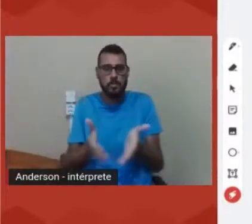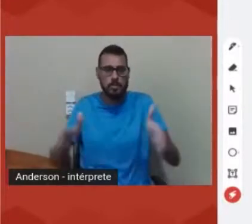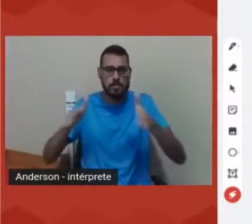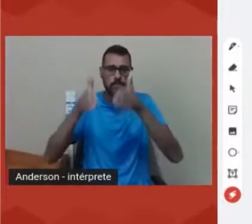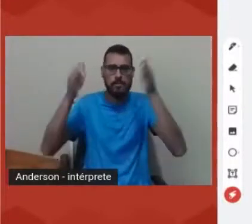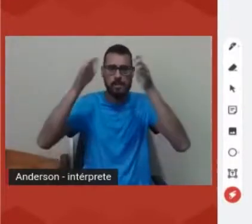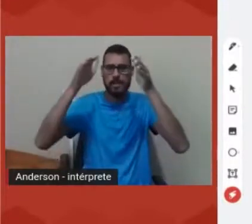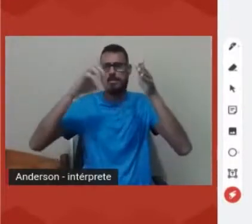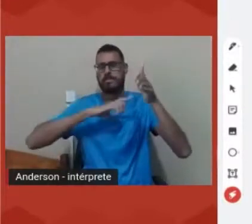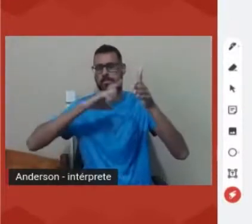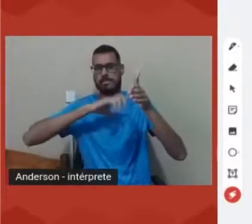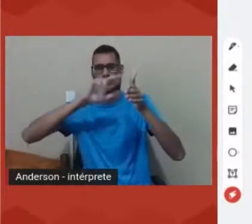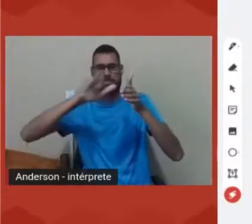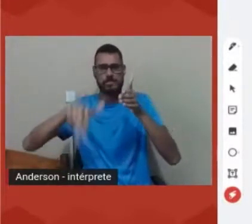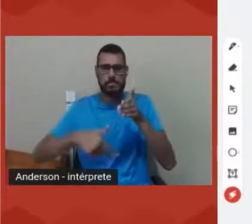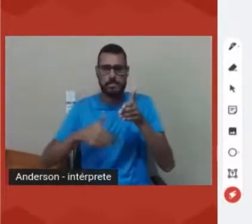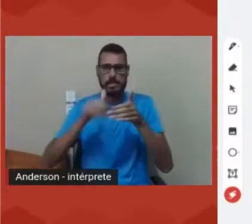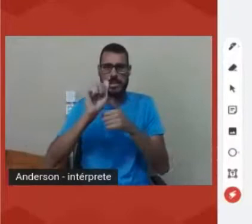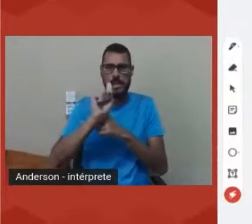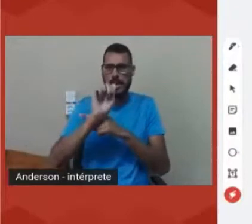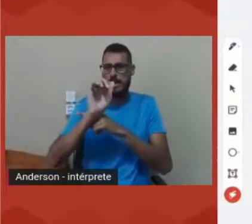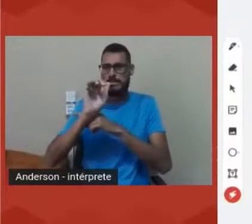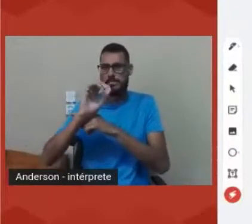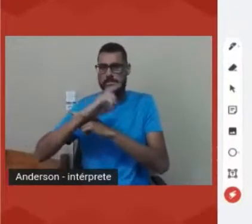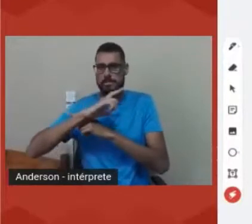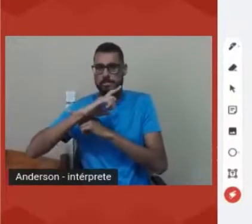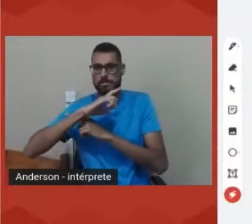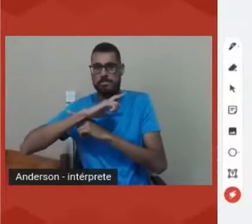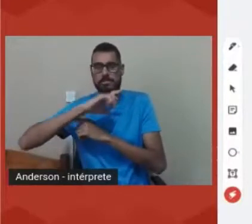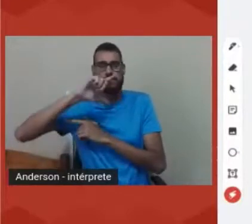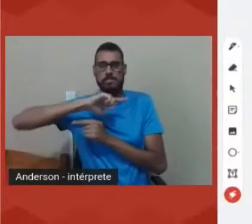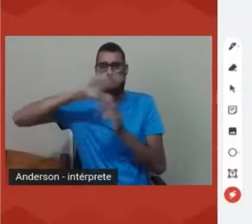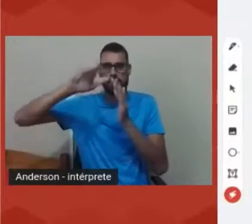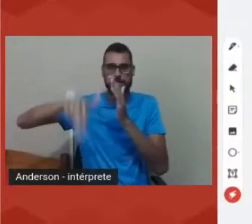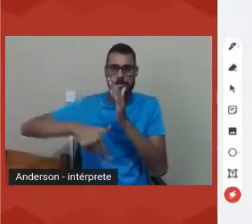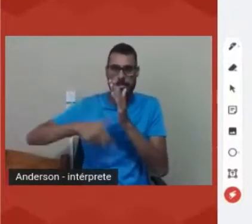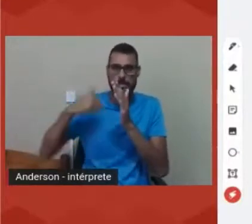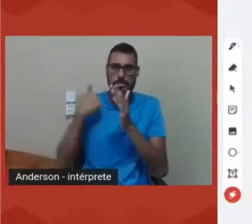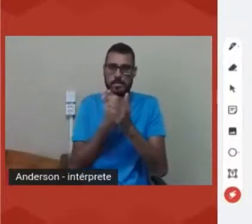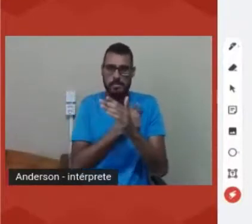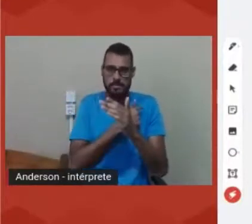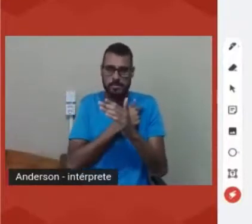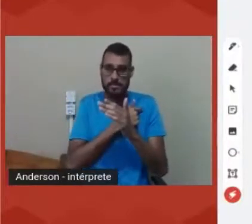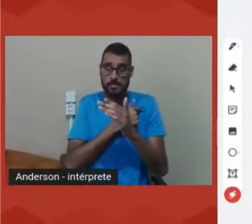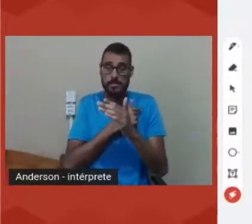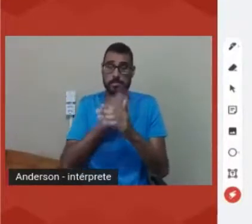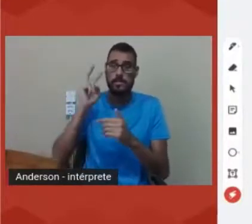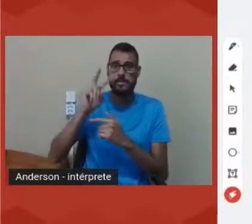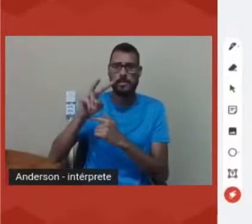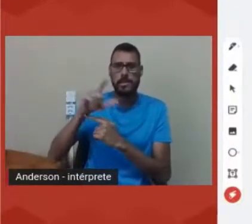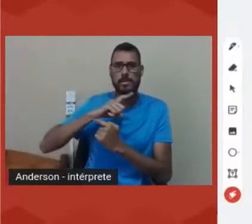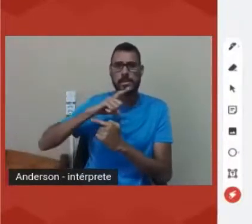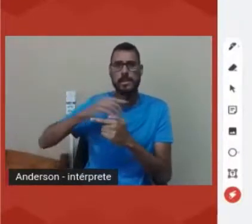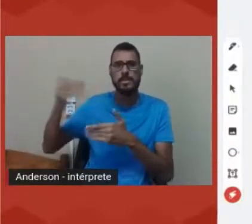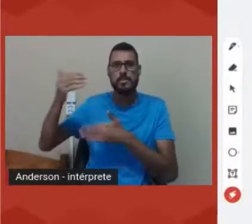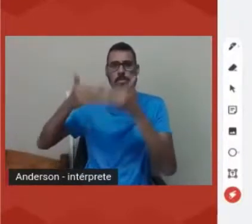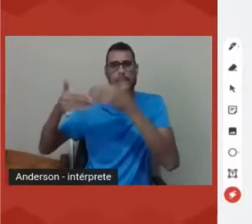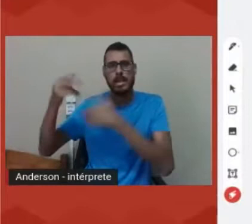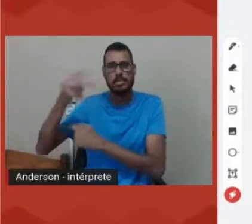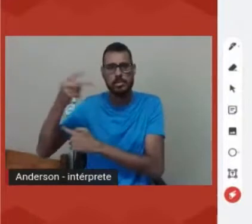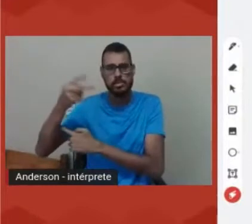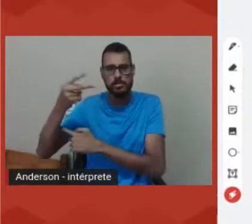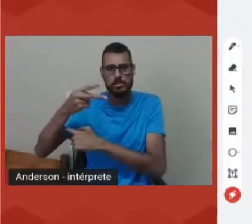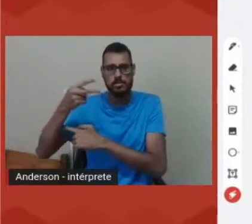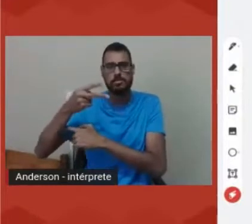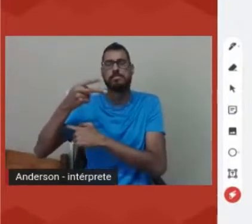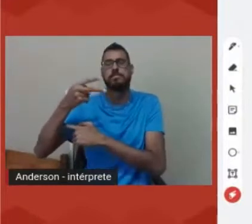no slide 2 aí do Jamboard. Eu não sei se o Armando pode colocar lá pra gente, no slide 2, que tá aí na tela. Então, é isso que vocês